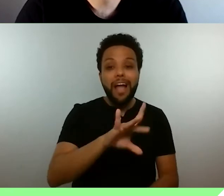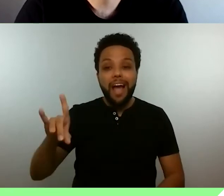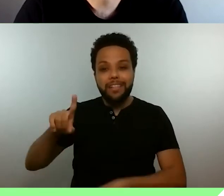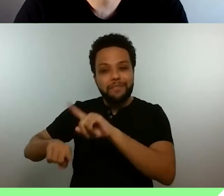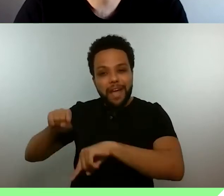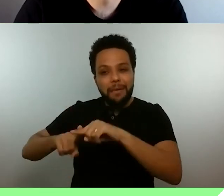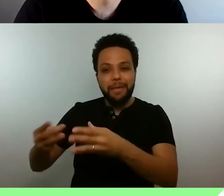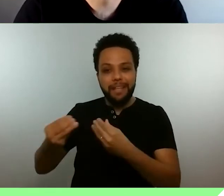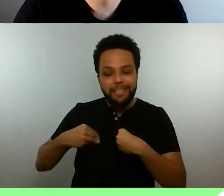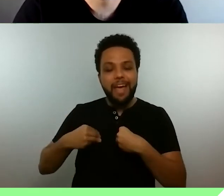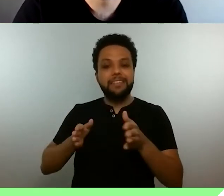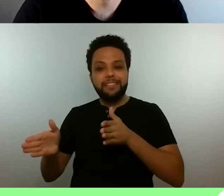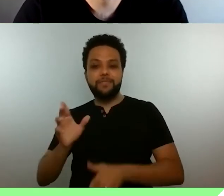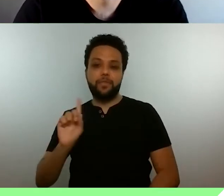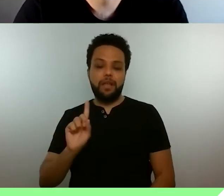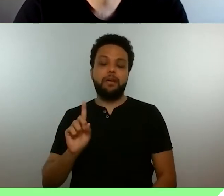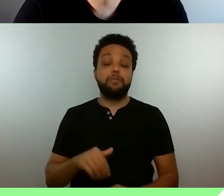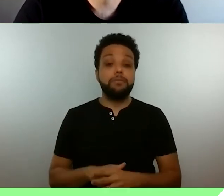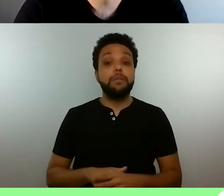UX acessível entrou na minha vida muito forte,